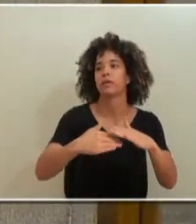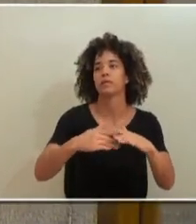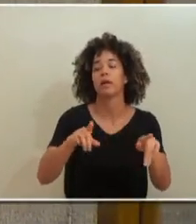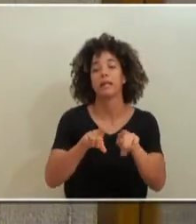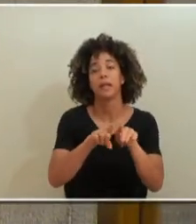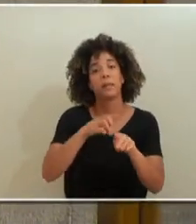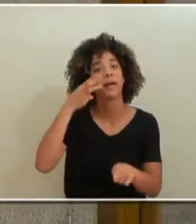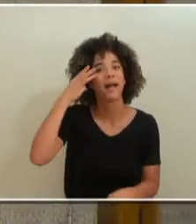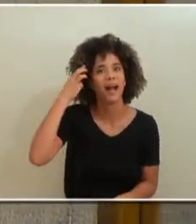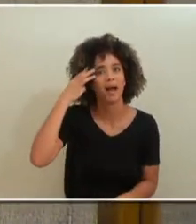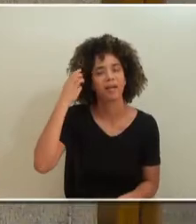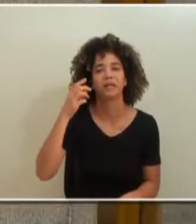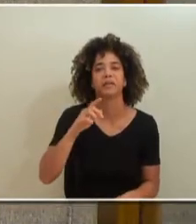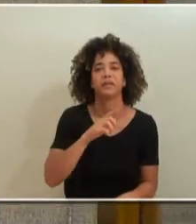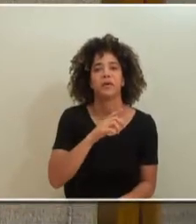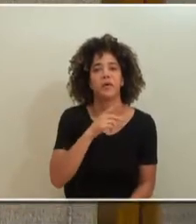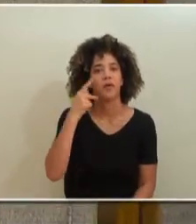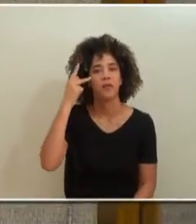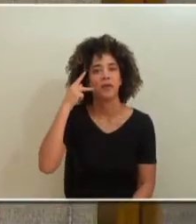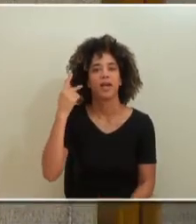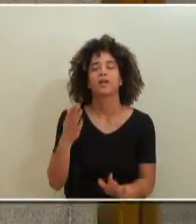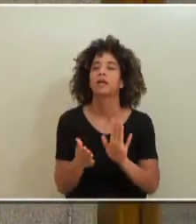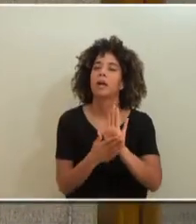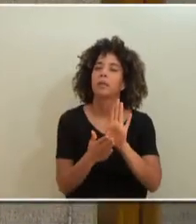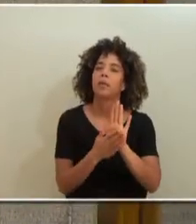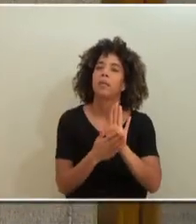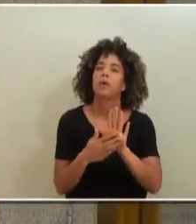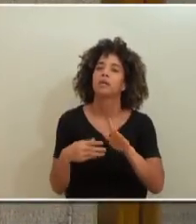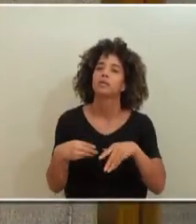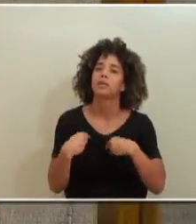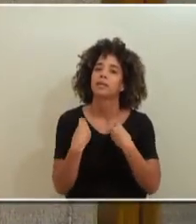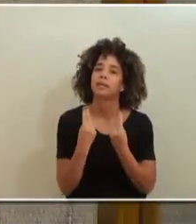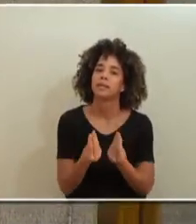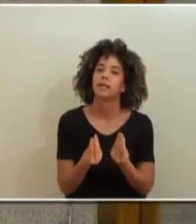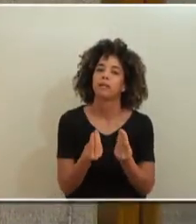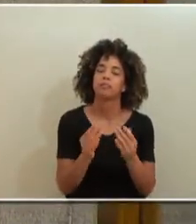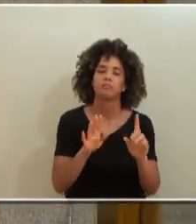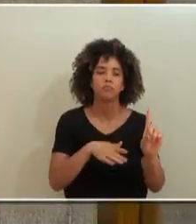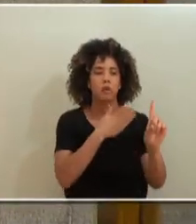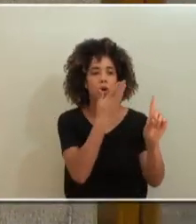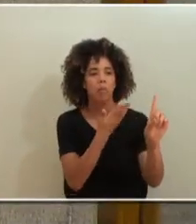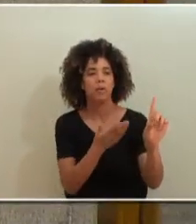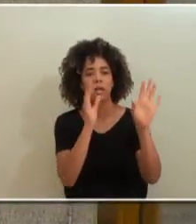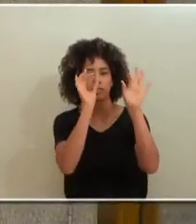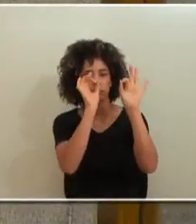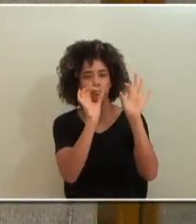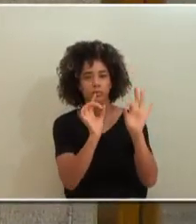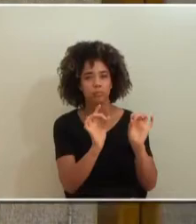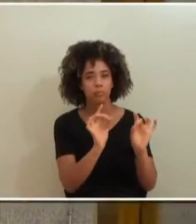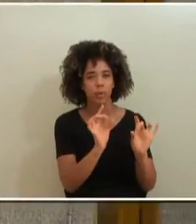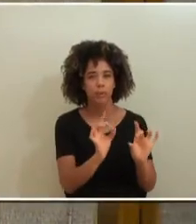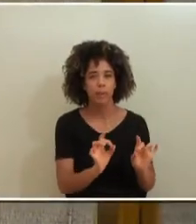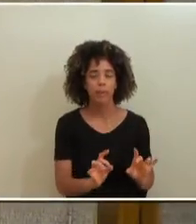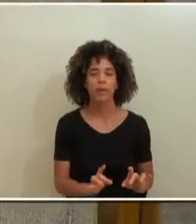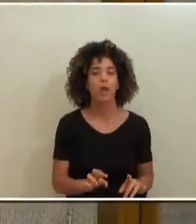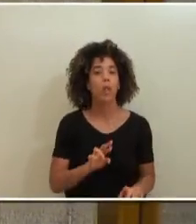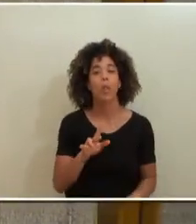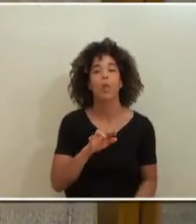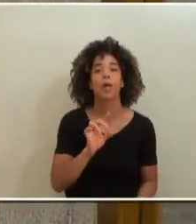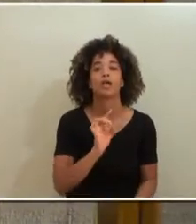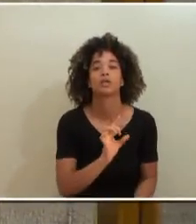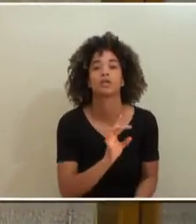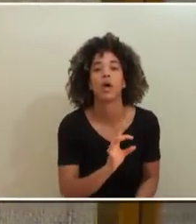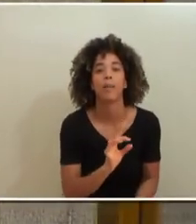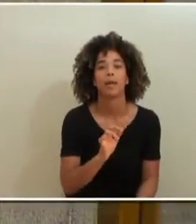essa proposição dessa homenagem muito especial, né? Não só para o Kiko, mas para todo o movimento